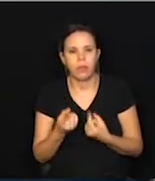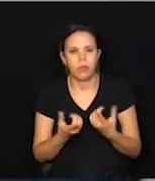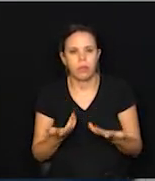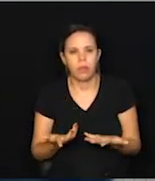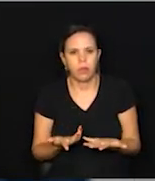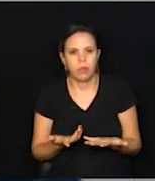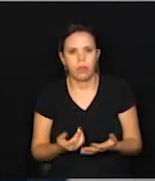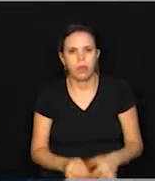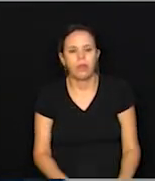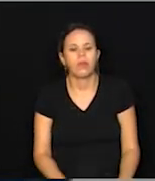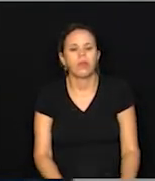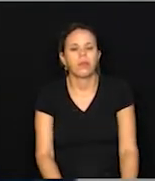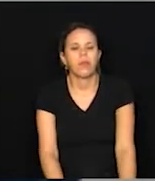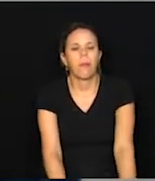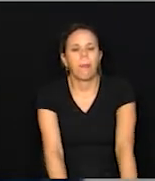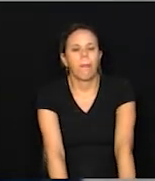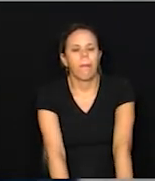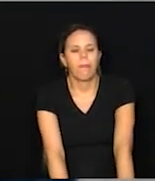eventuais questões.